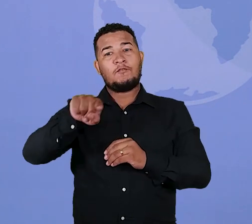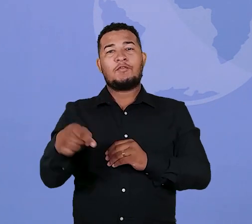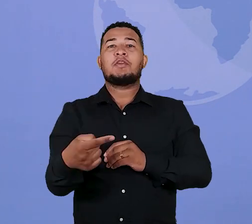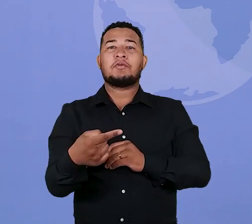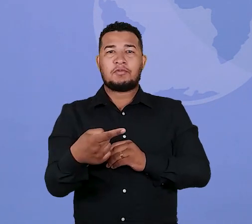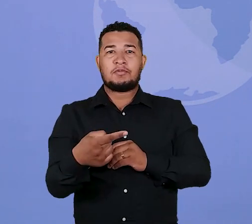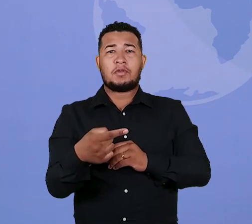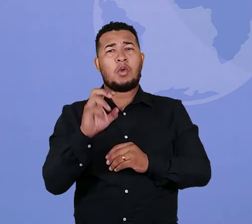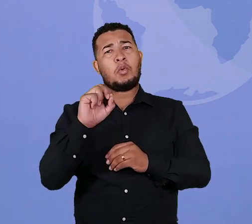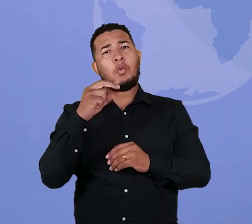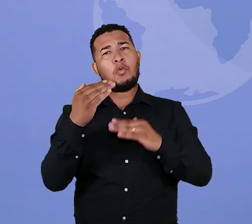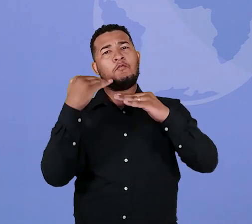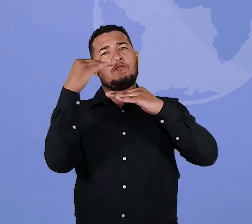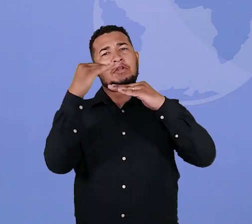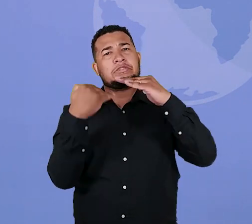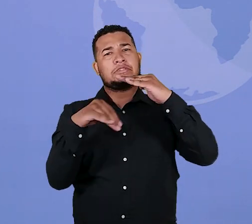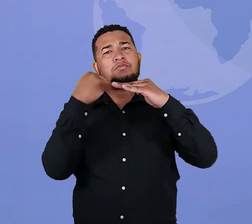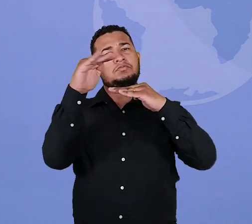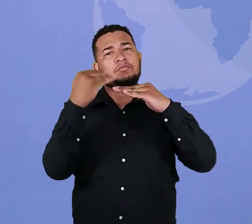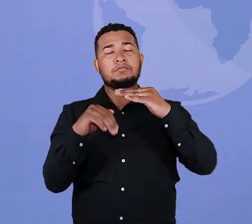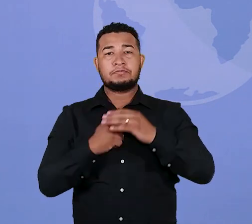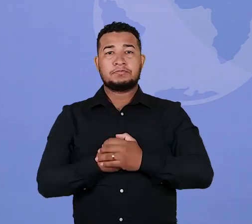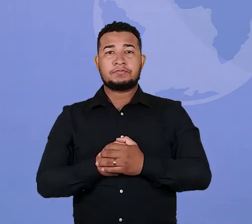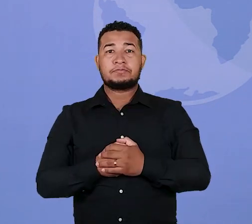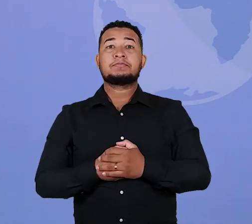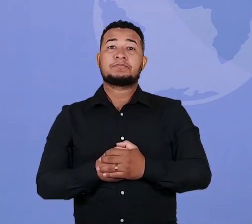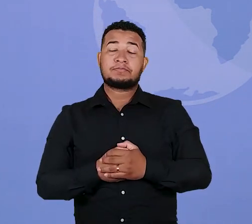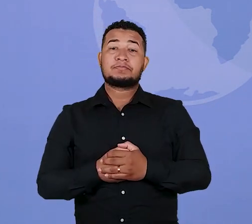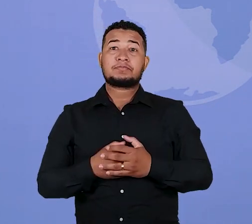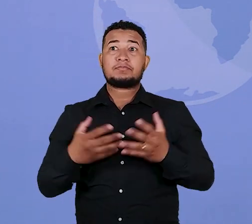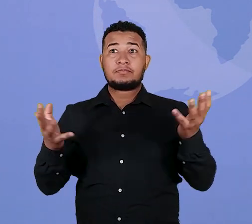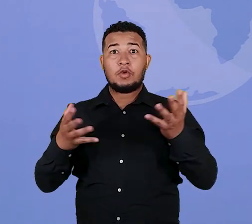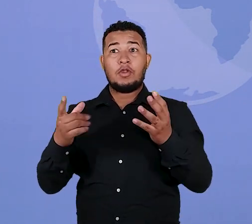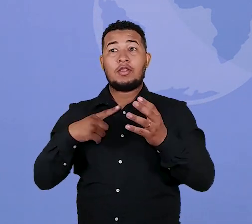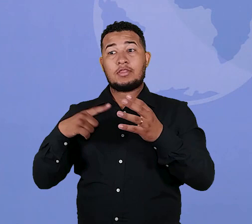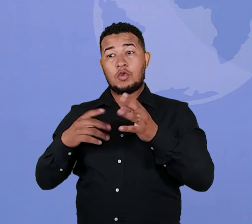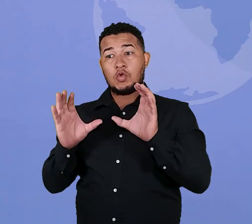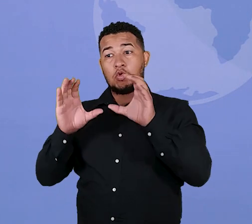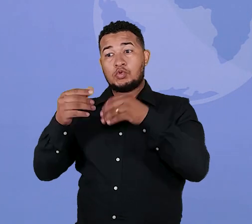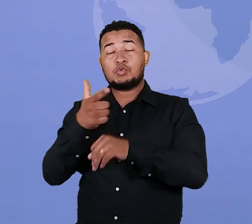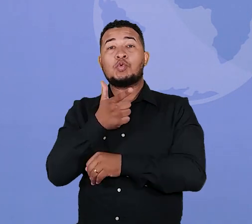vírgula, ou as frações. Passamos,